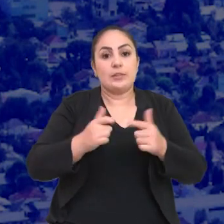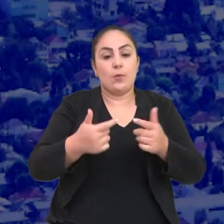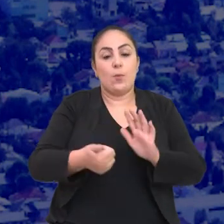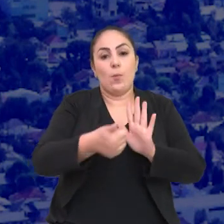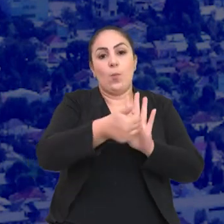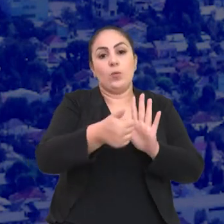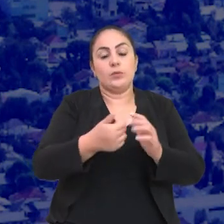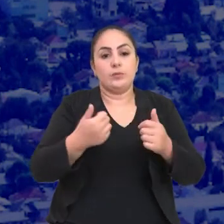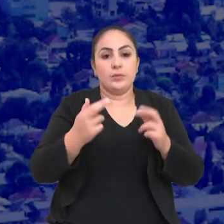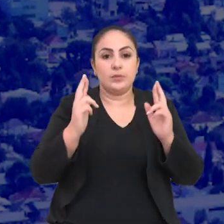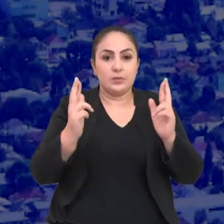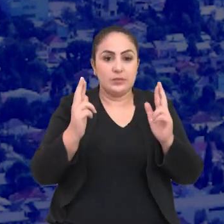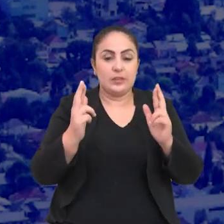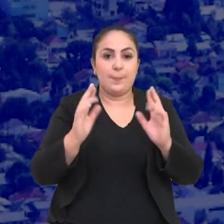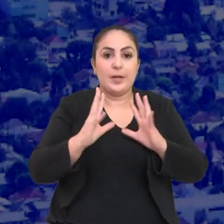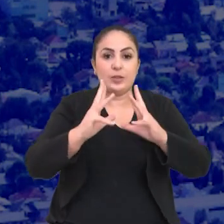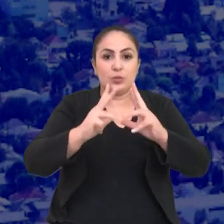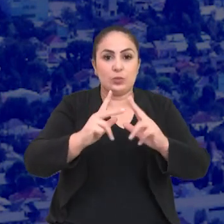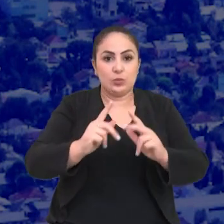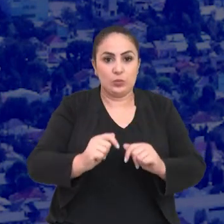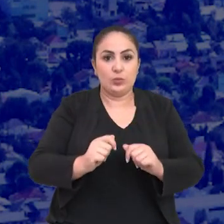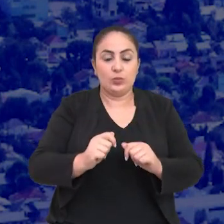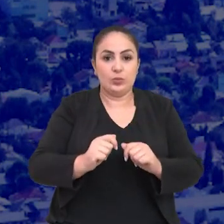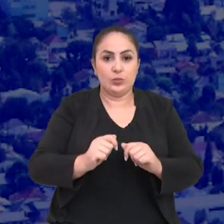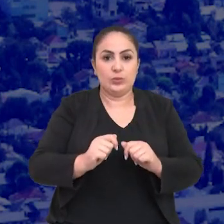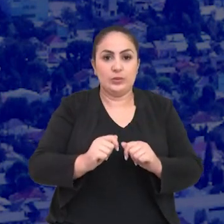e principalmente uma atitude positiva